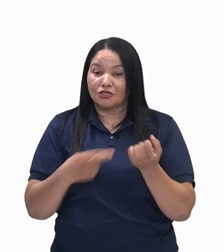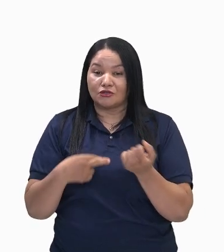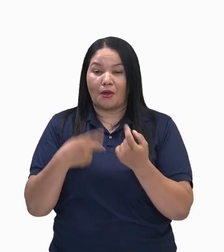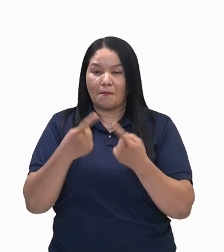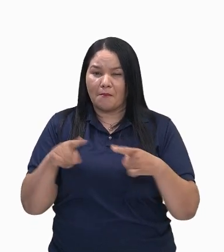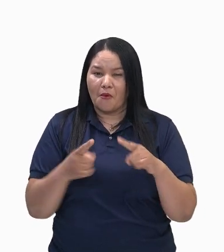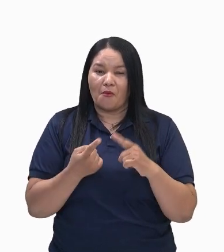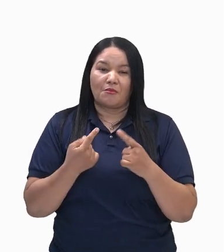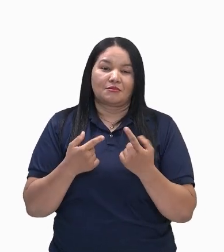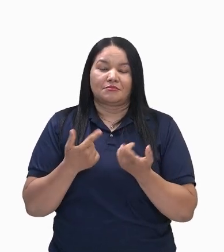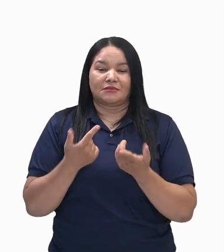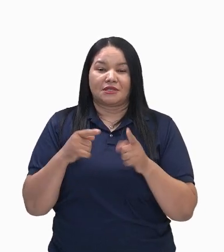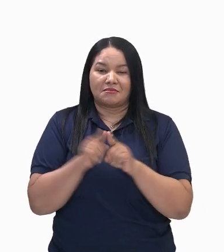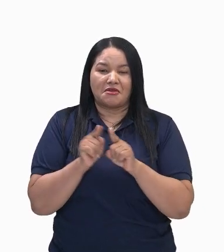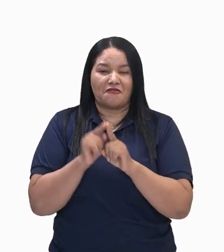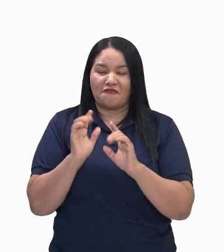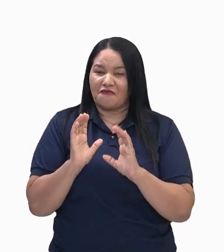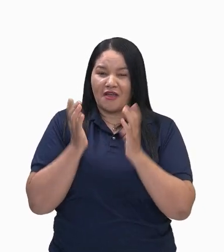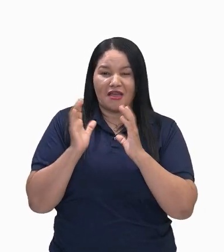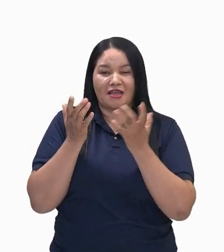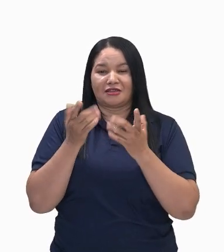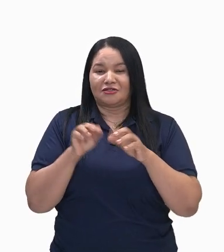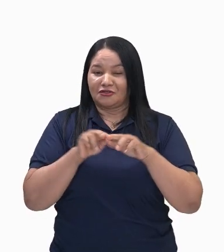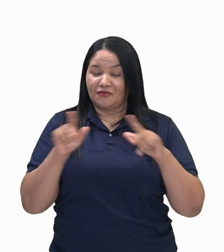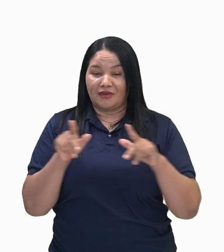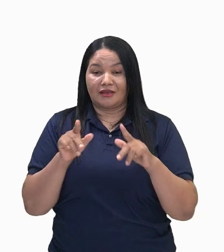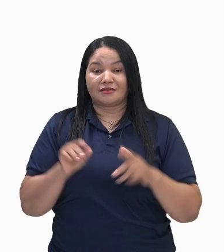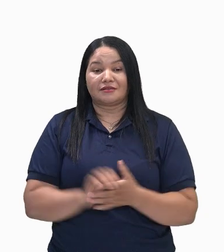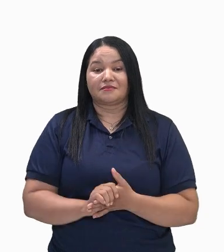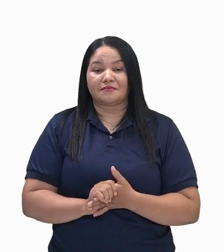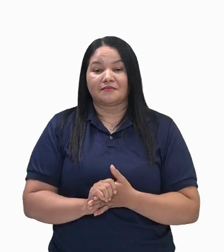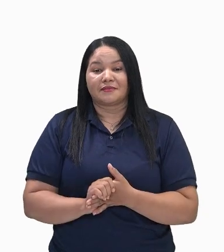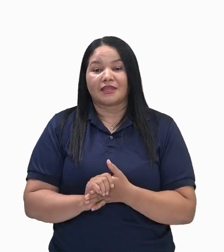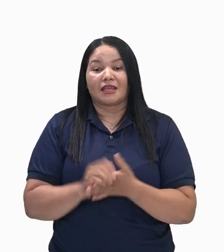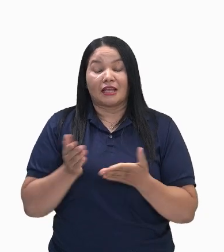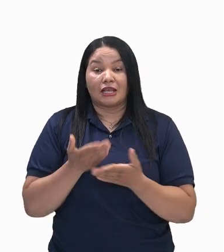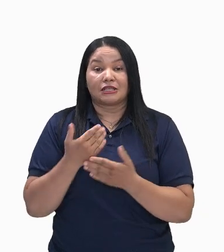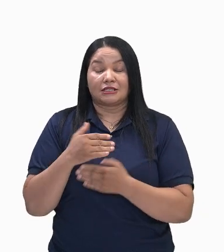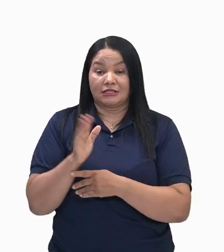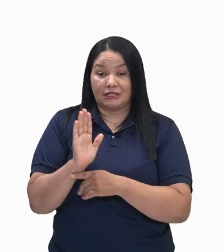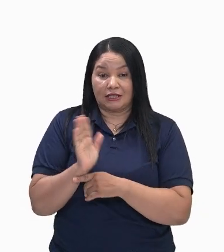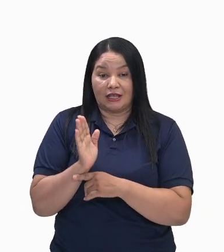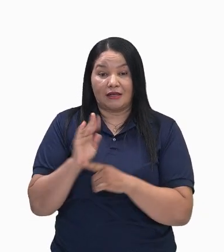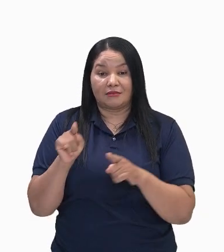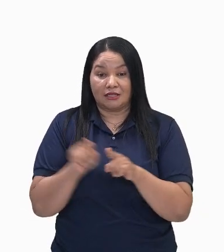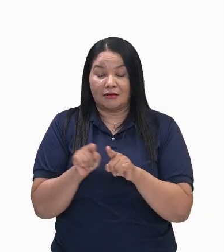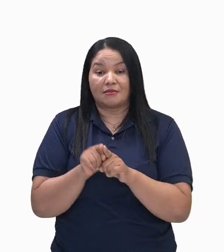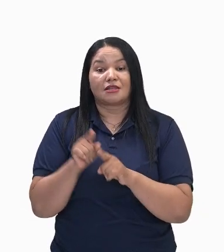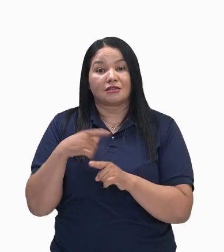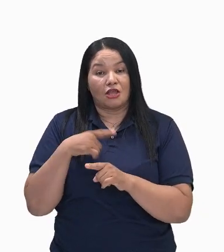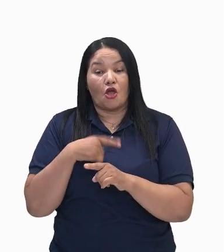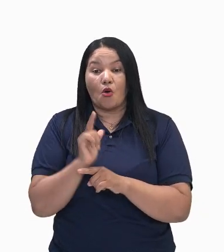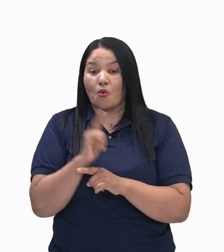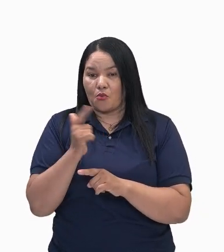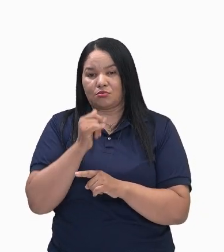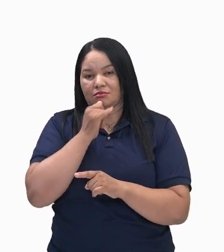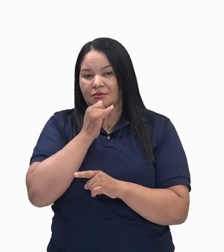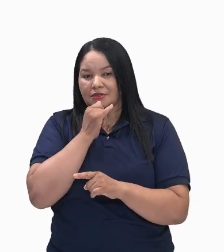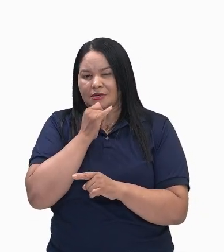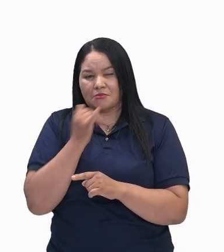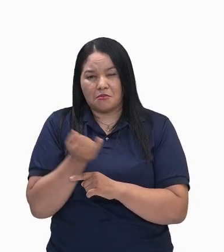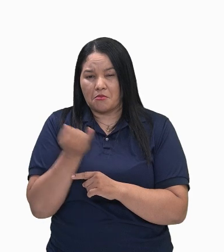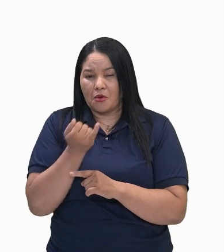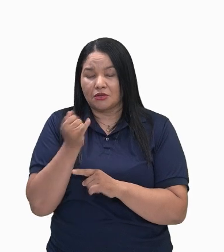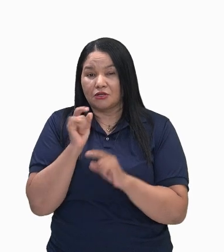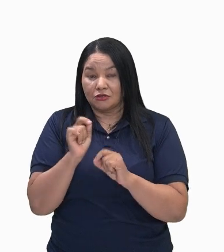nas baladas, nas festas medievais também. E o cinema também é um outro exemplo muito